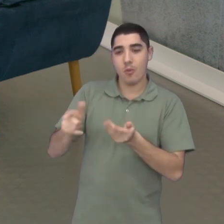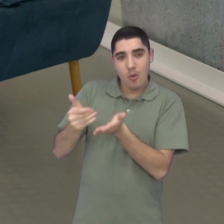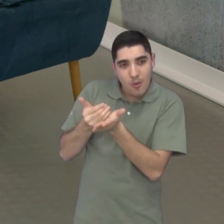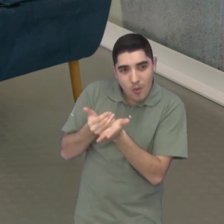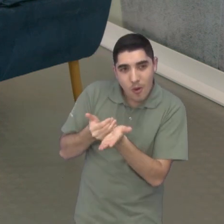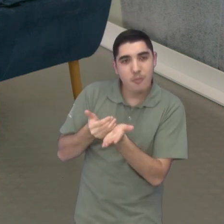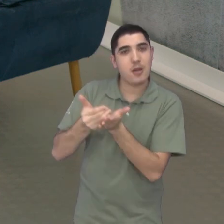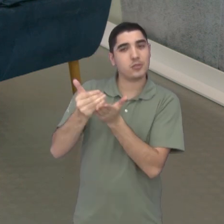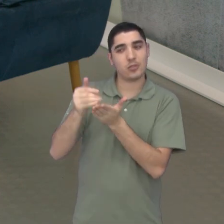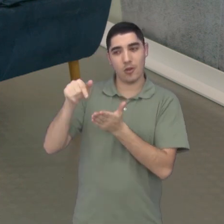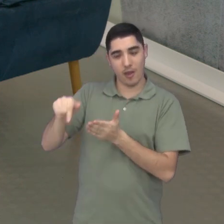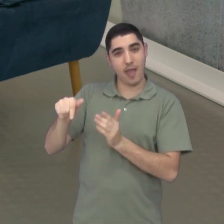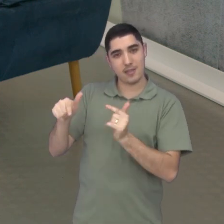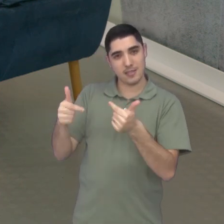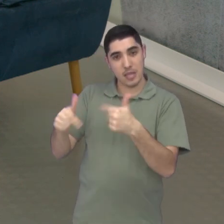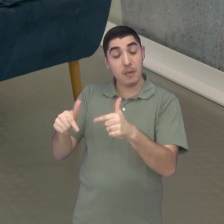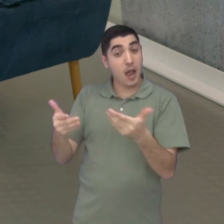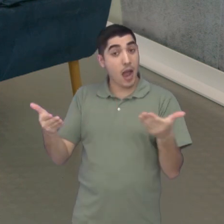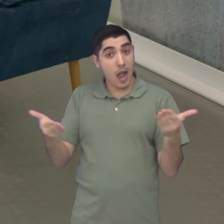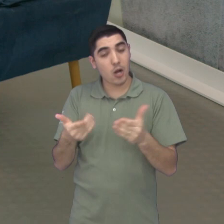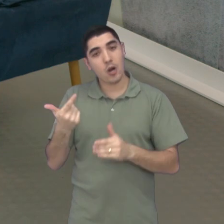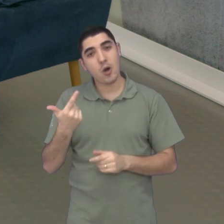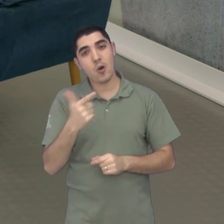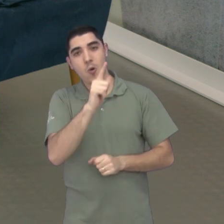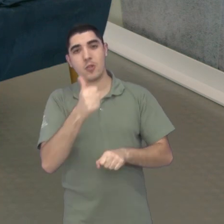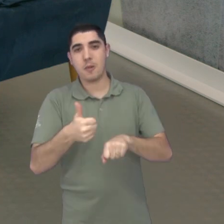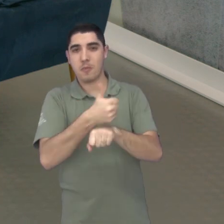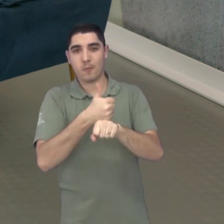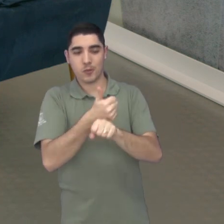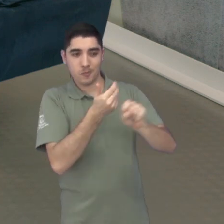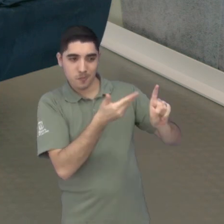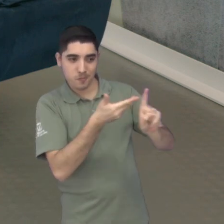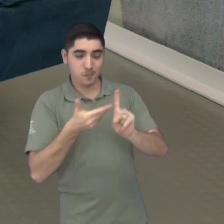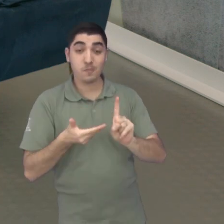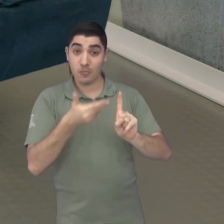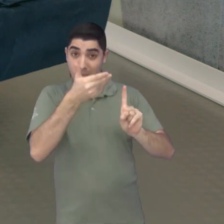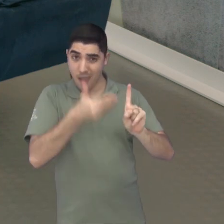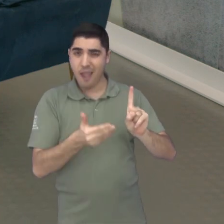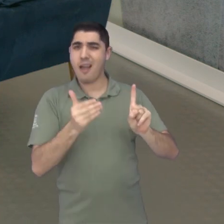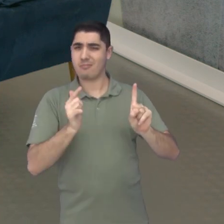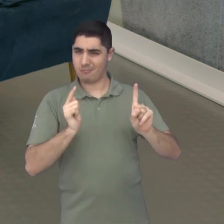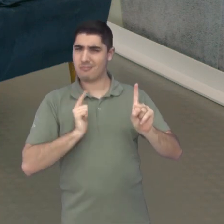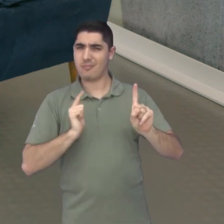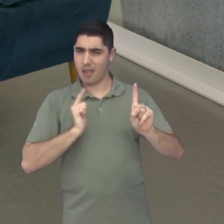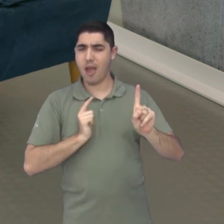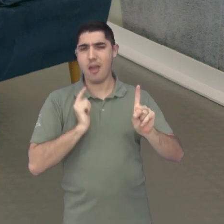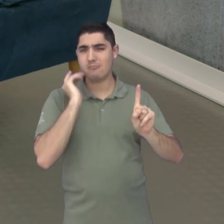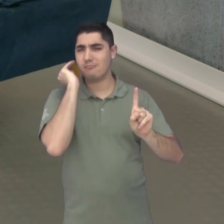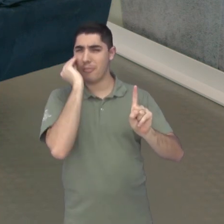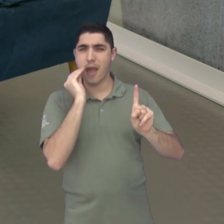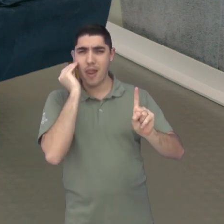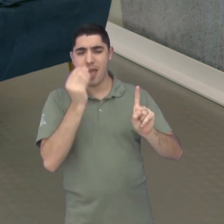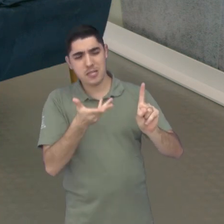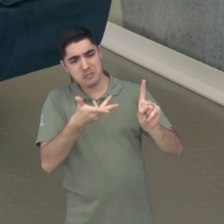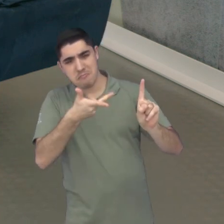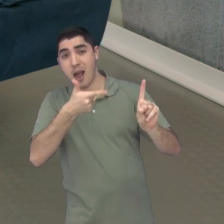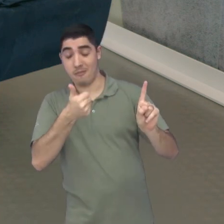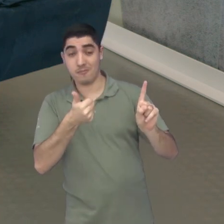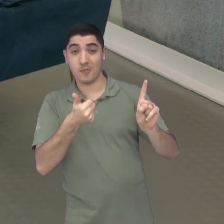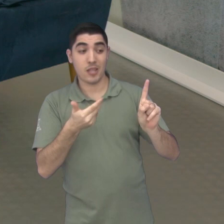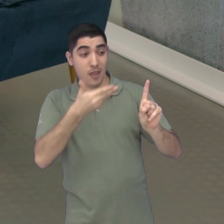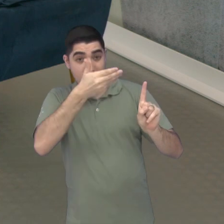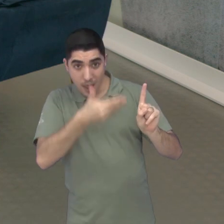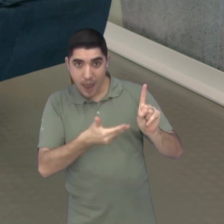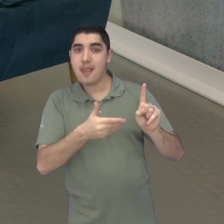surgiu esse mercado de trabalho, vamos chamar agora uma profissional que tem muito que agregar para o nosso programa